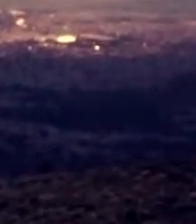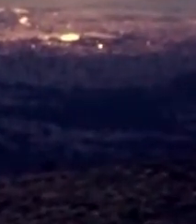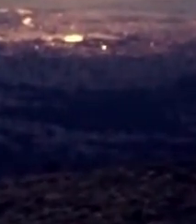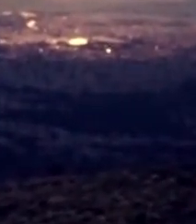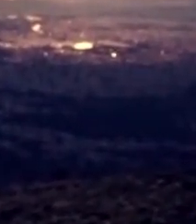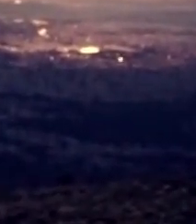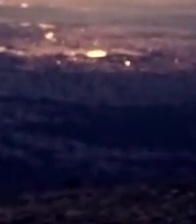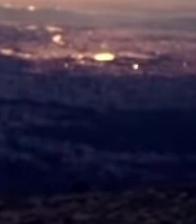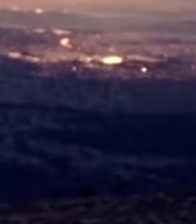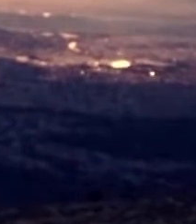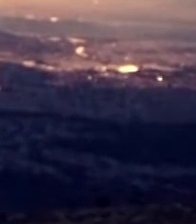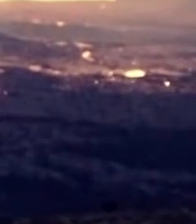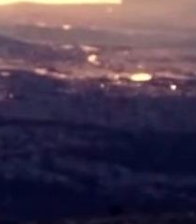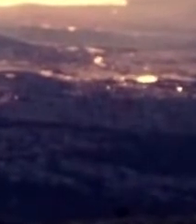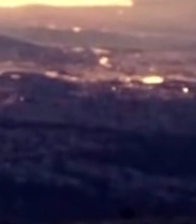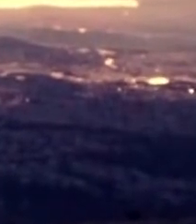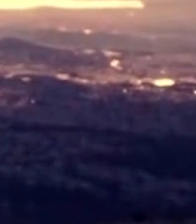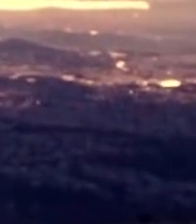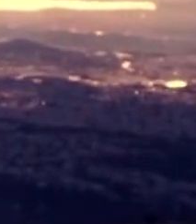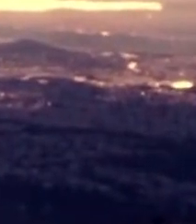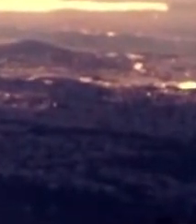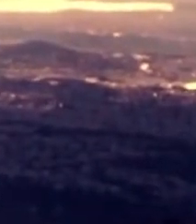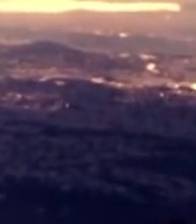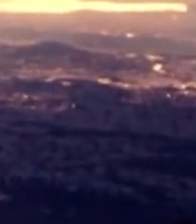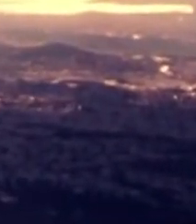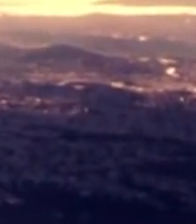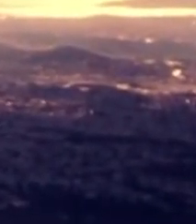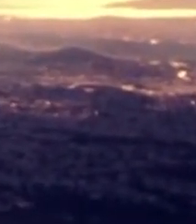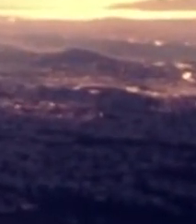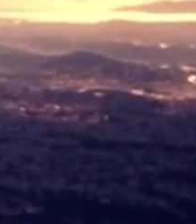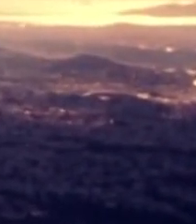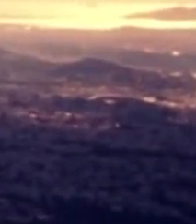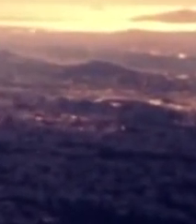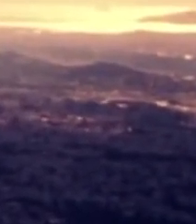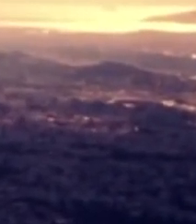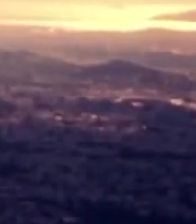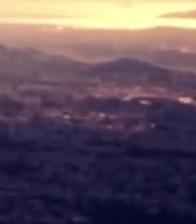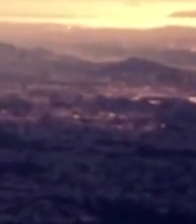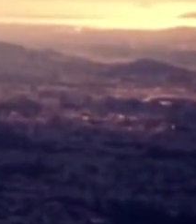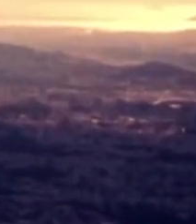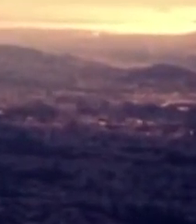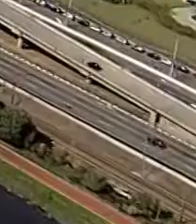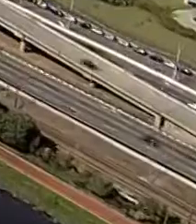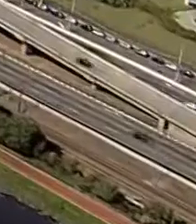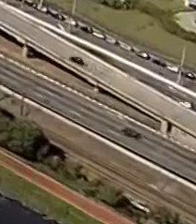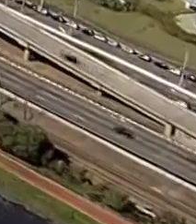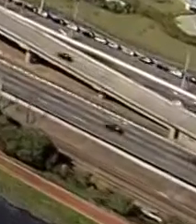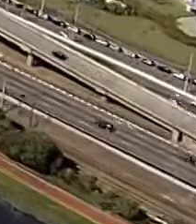liberdade raios fúlgidos brilhou no céu da pátria nesse instante.